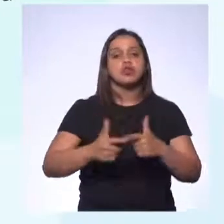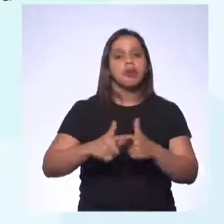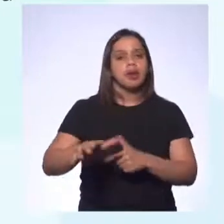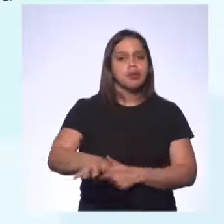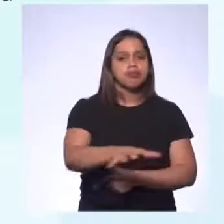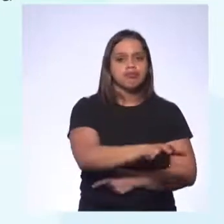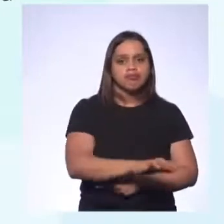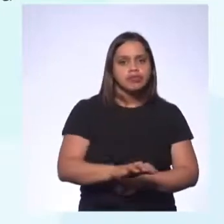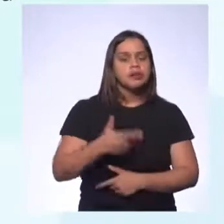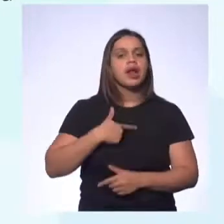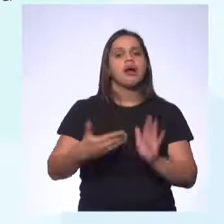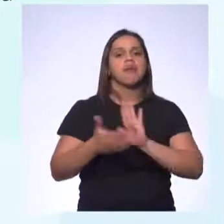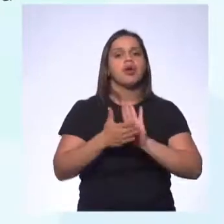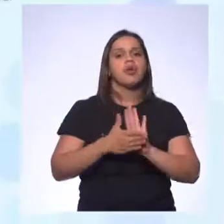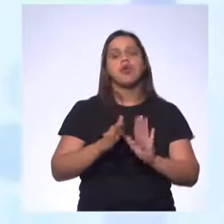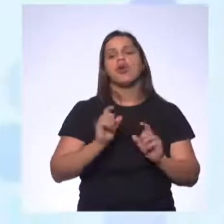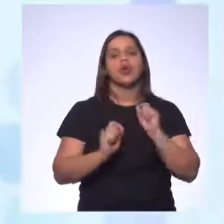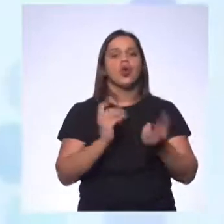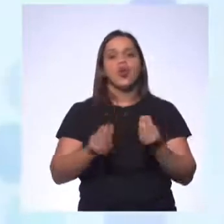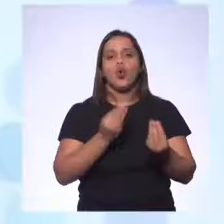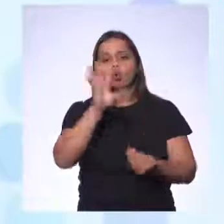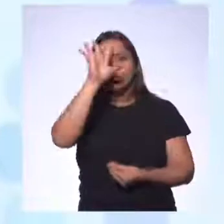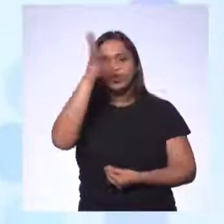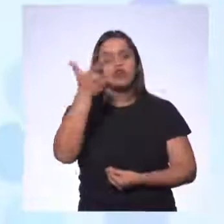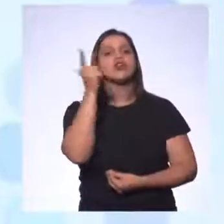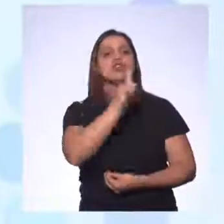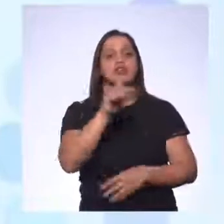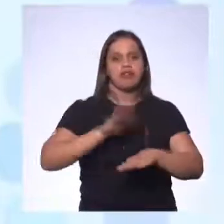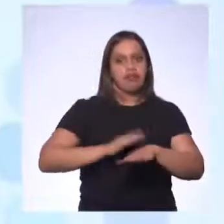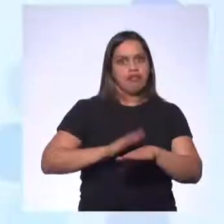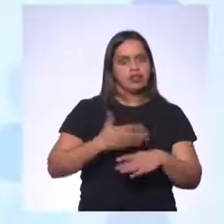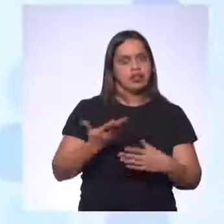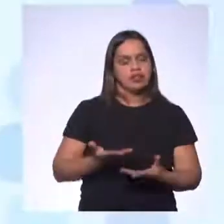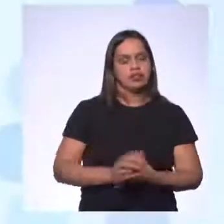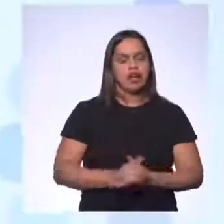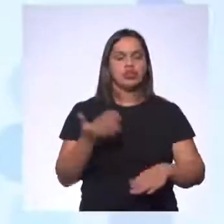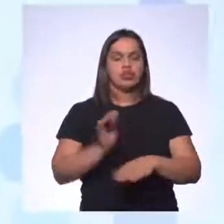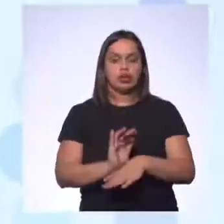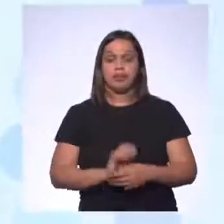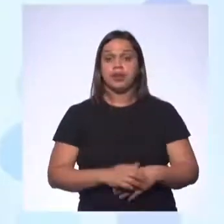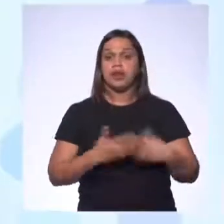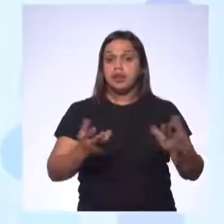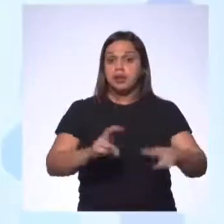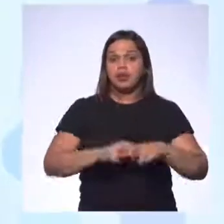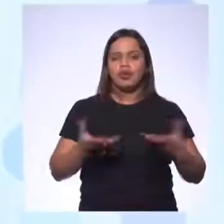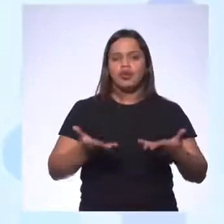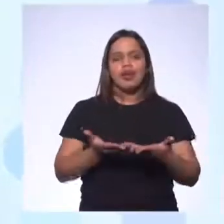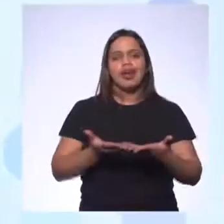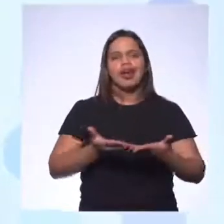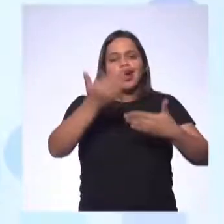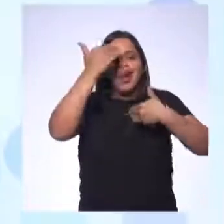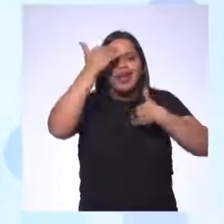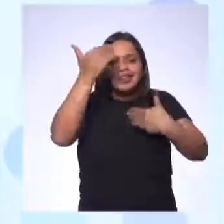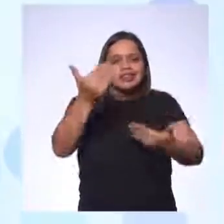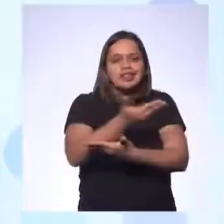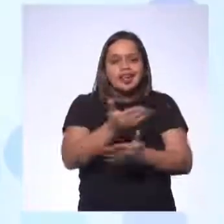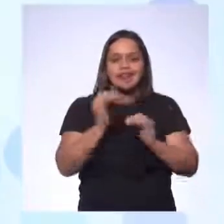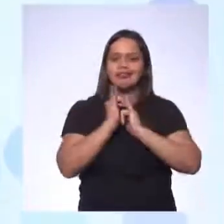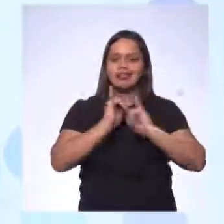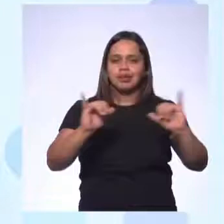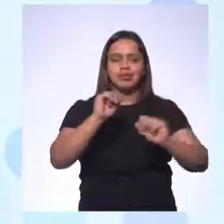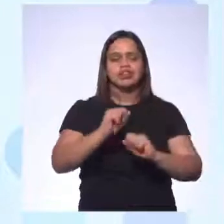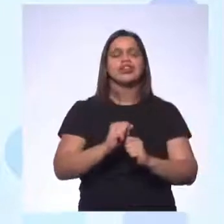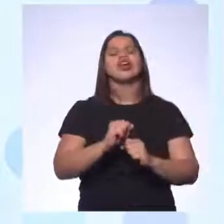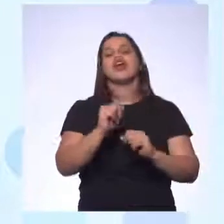estão ao nosso alcance. Com isso, eu quero agradecer muito, desejar um feliz 2021 para